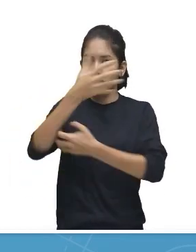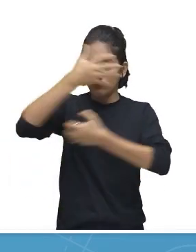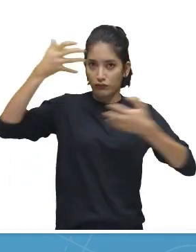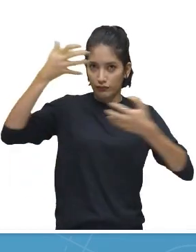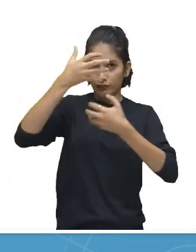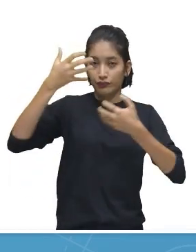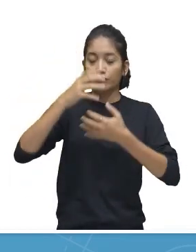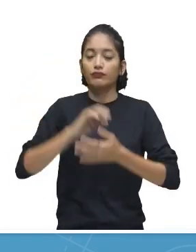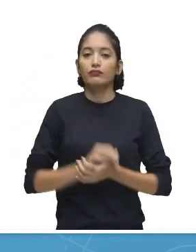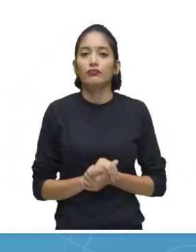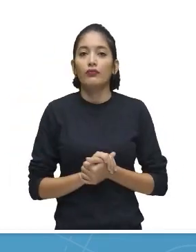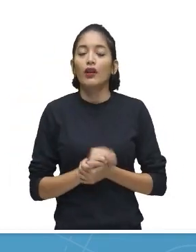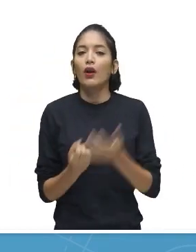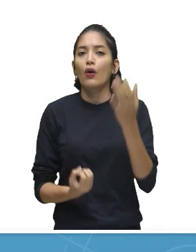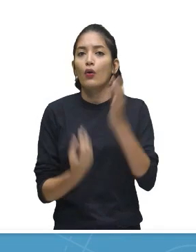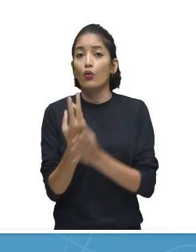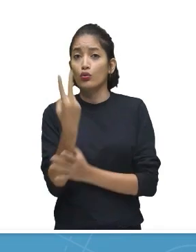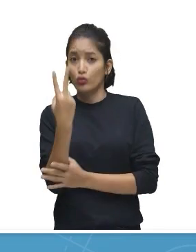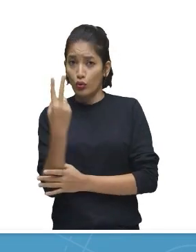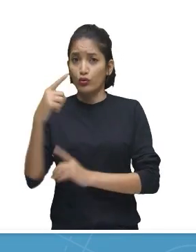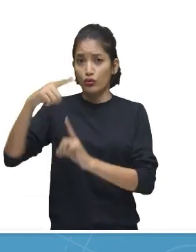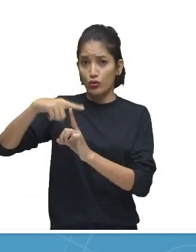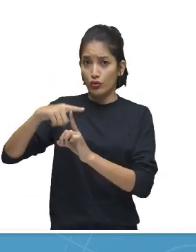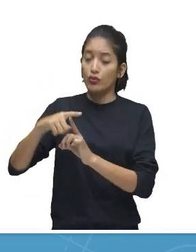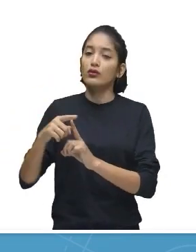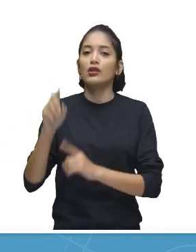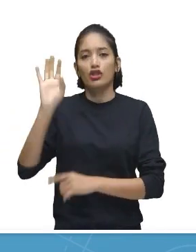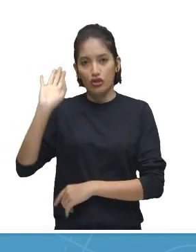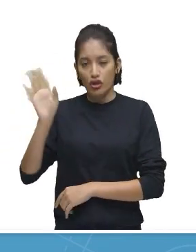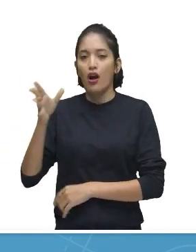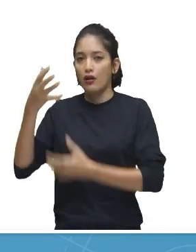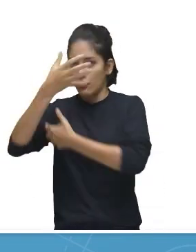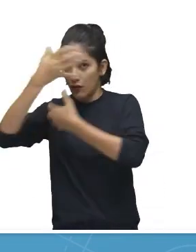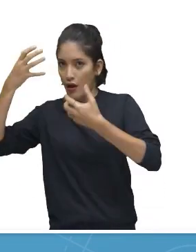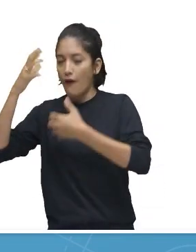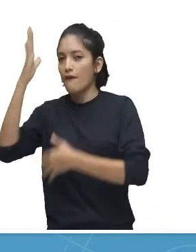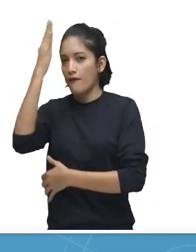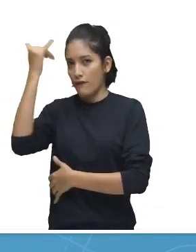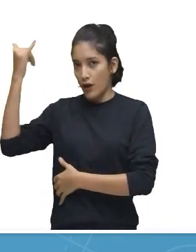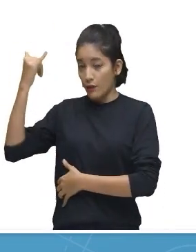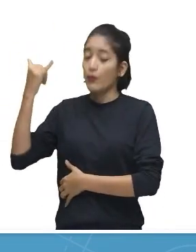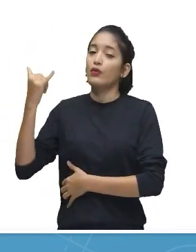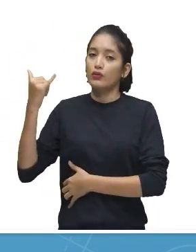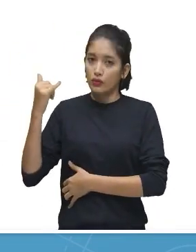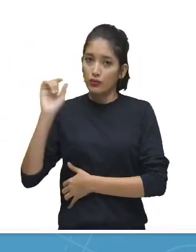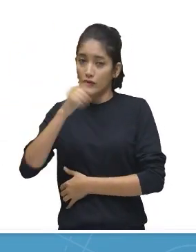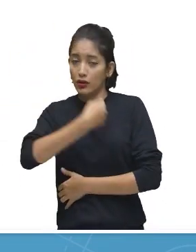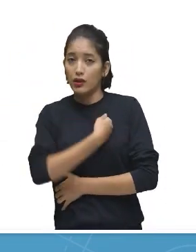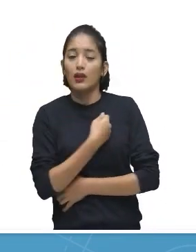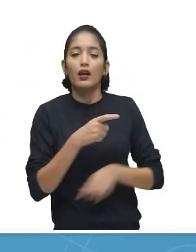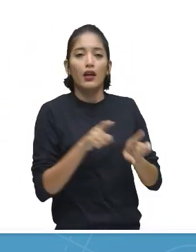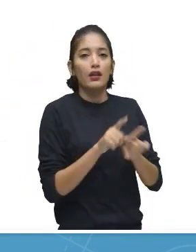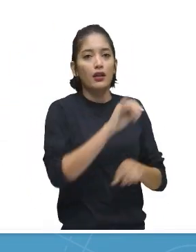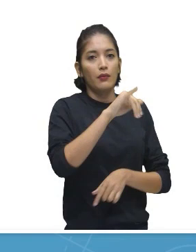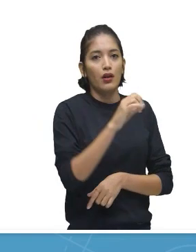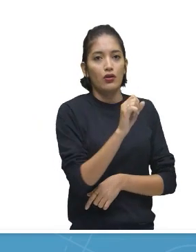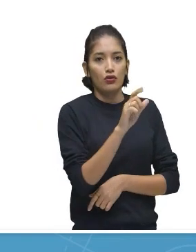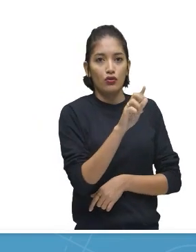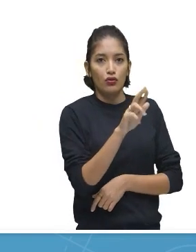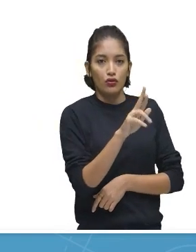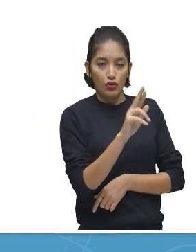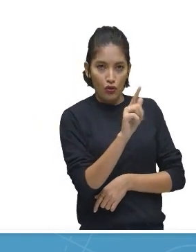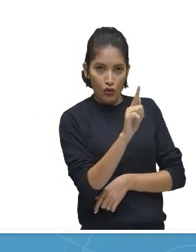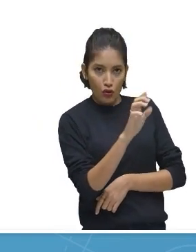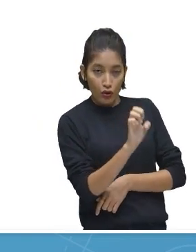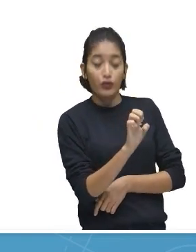iniciou através de dois artistas plásticos, que é o Pablo Picasso, que é um espanhol, e Georges Braque, que foi um francês.